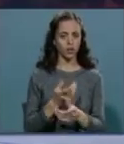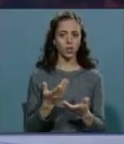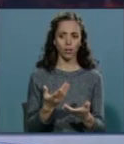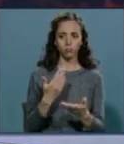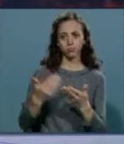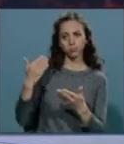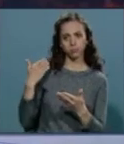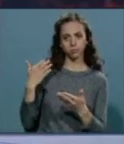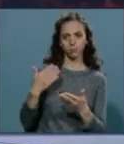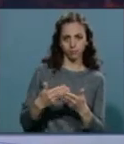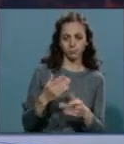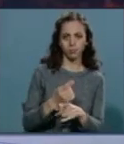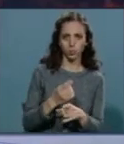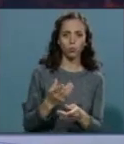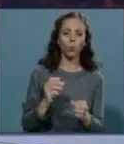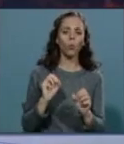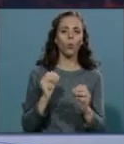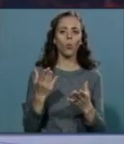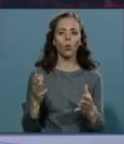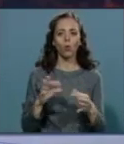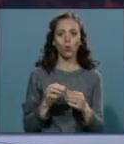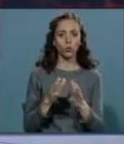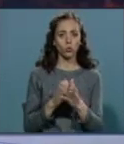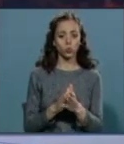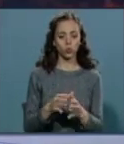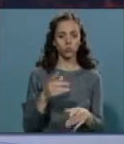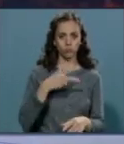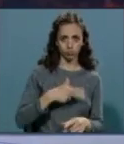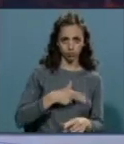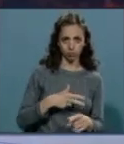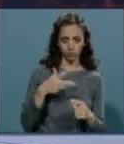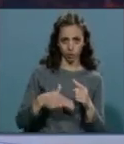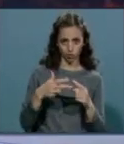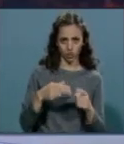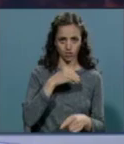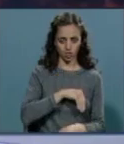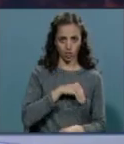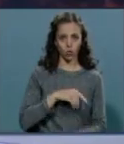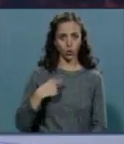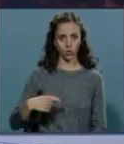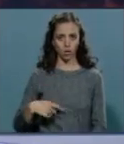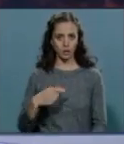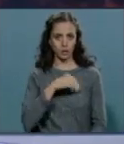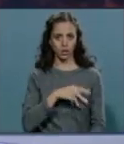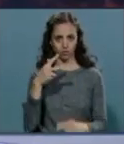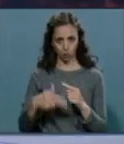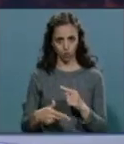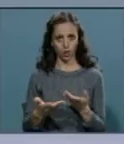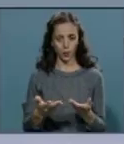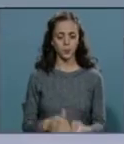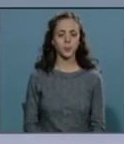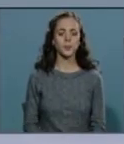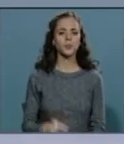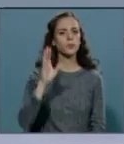aqui que vinha sendo praticado até agora ou tendo em conta a isso em toda hora jogar para falares o racional também vai custar seu like não